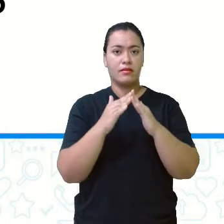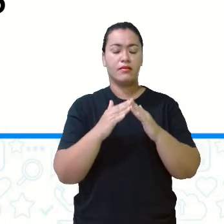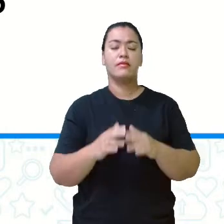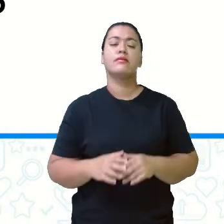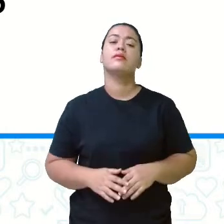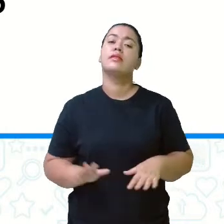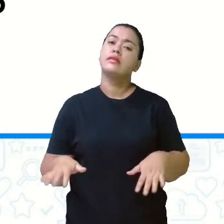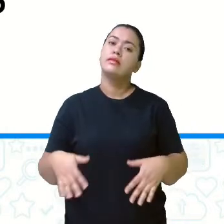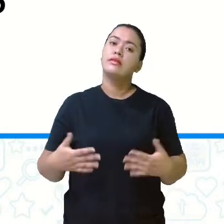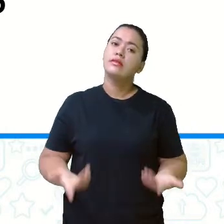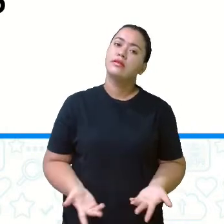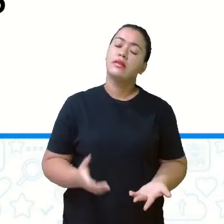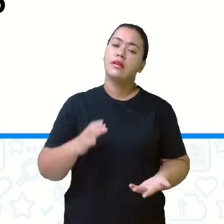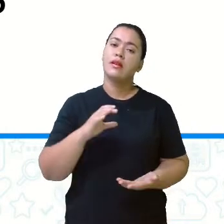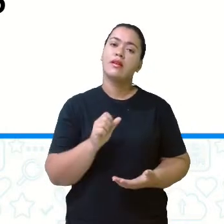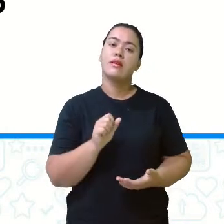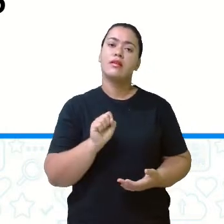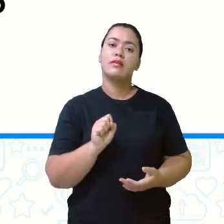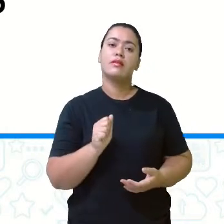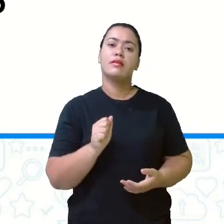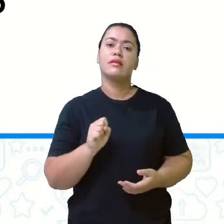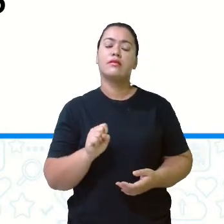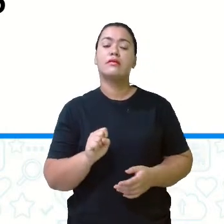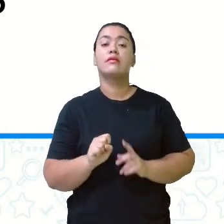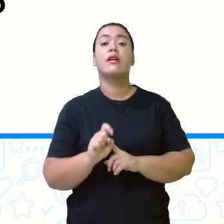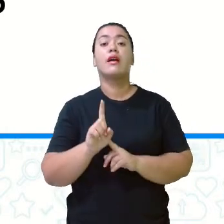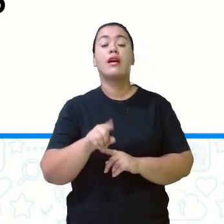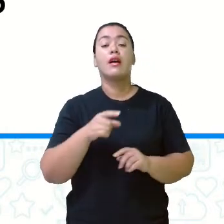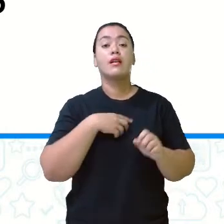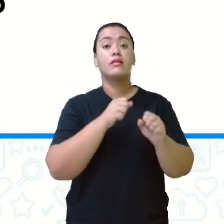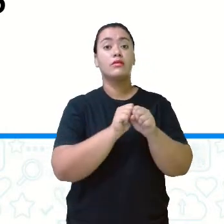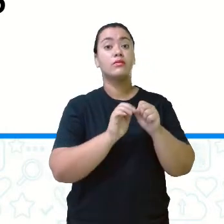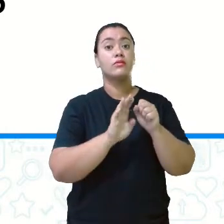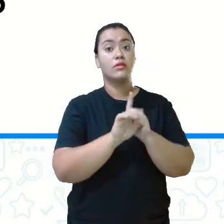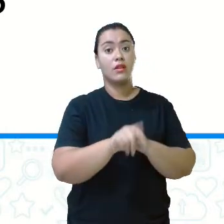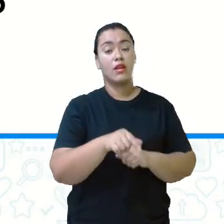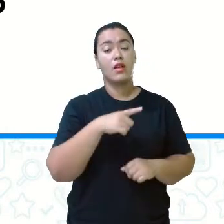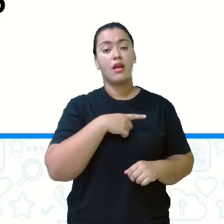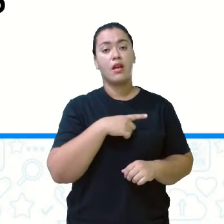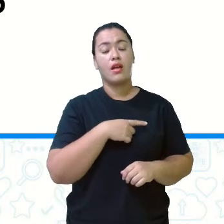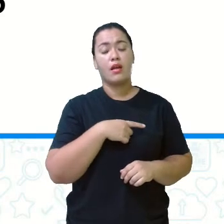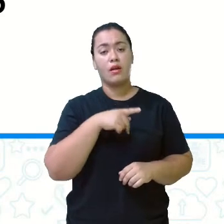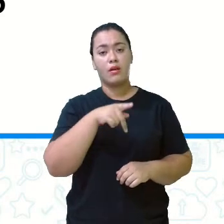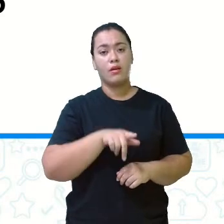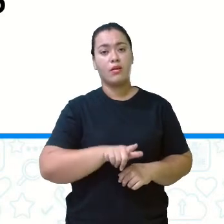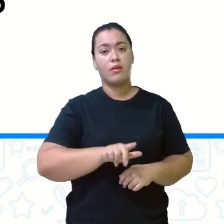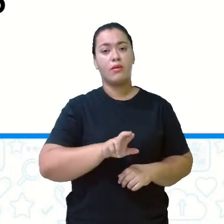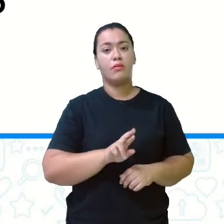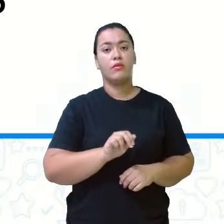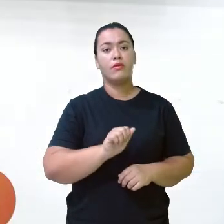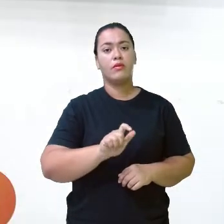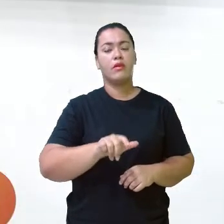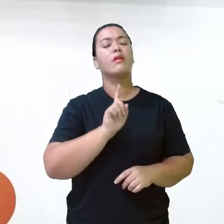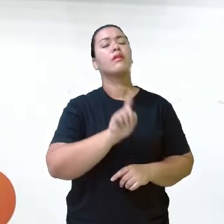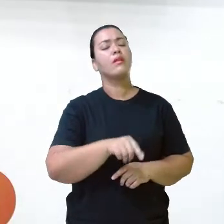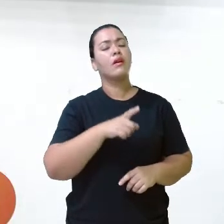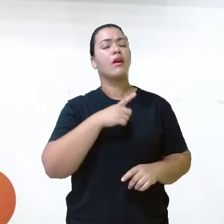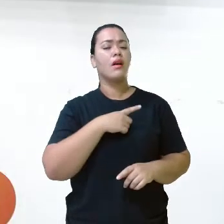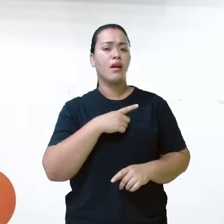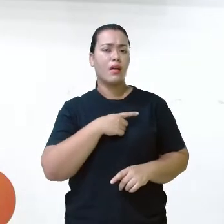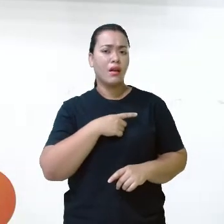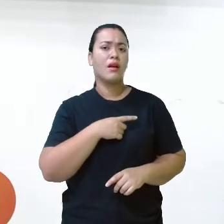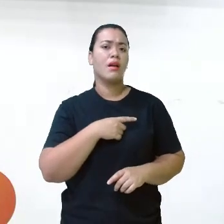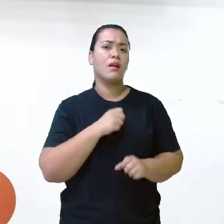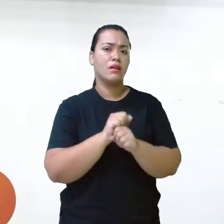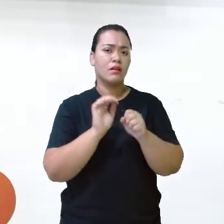casas. Então, este substantivo aí está no plural, mas é também um substantivo que dá nome a